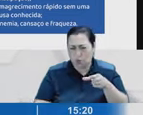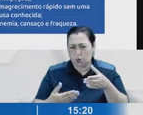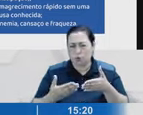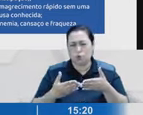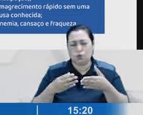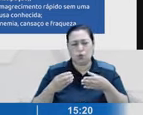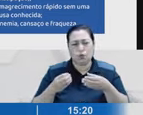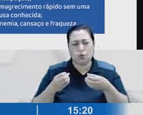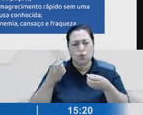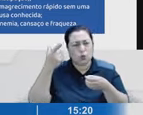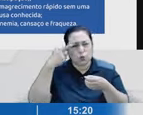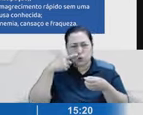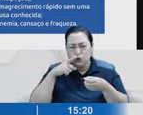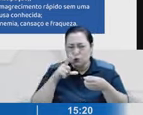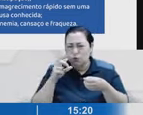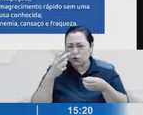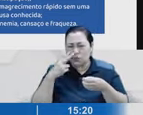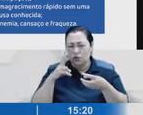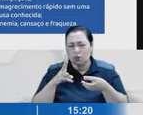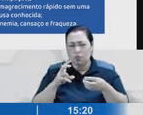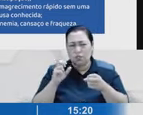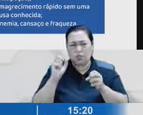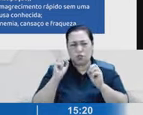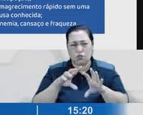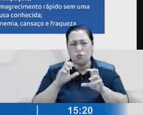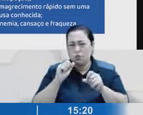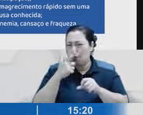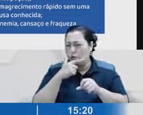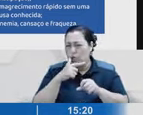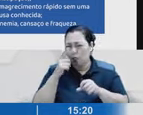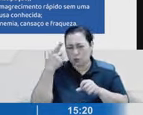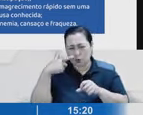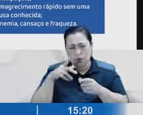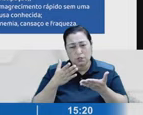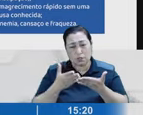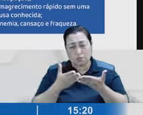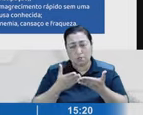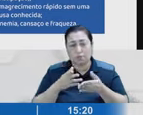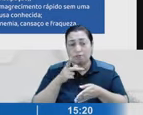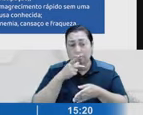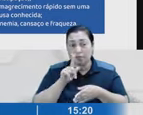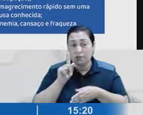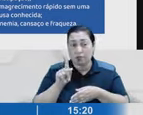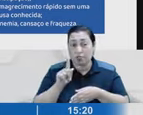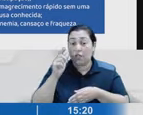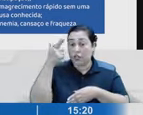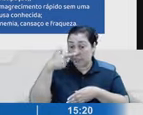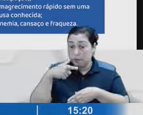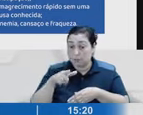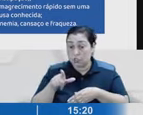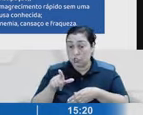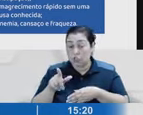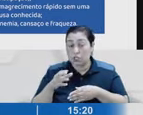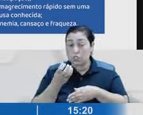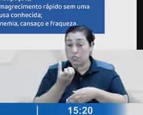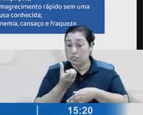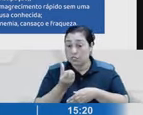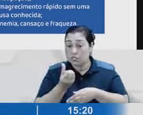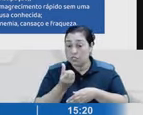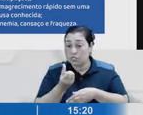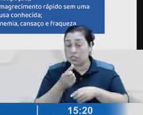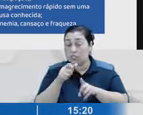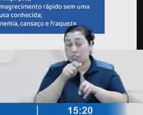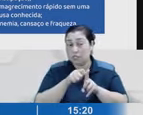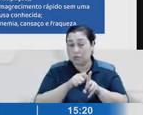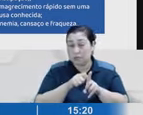de fezes, que eu não consegui nem lavar, porque a gente joga água, vai lavando, não consegui. Aí falei para ela, vamos repetir isso daí em 6 meses.